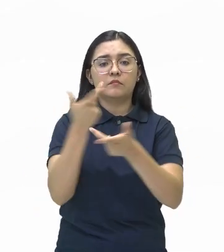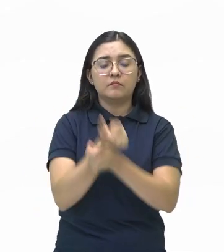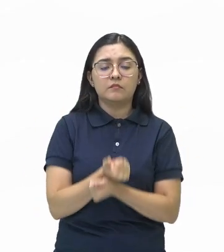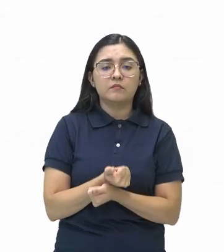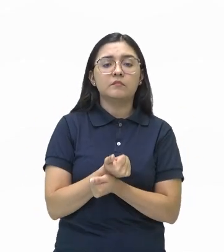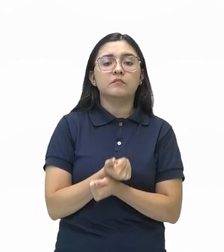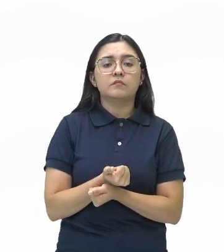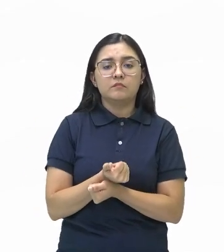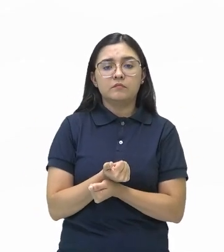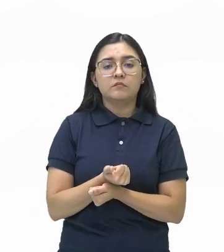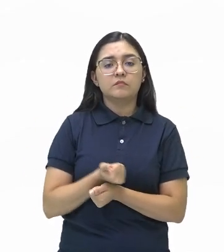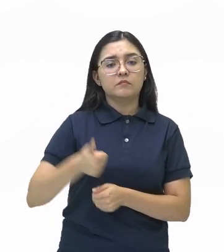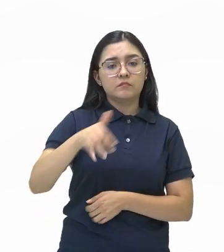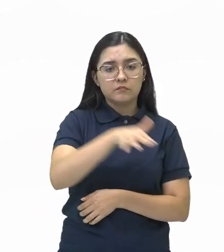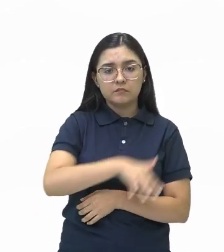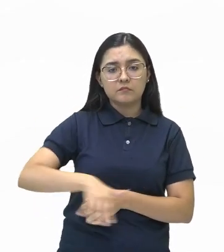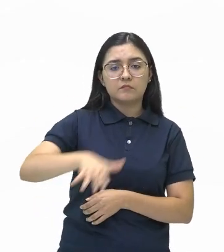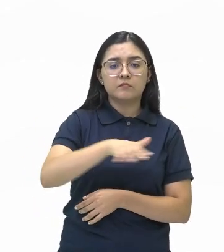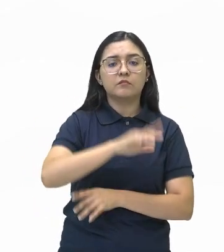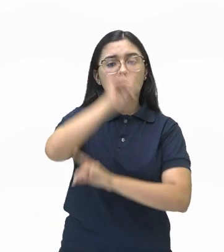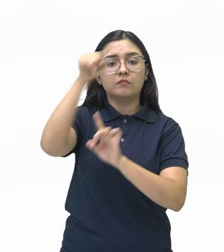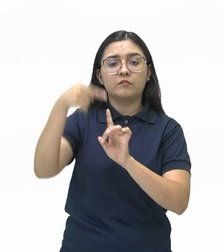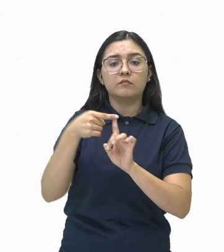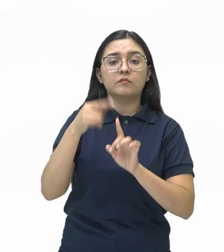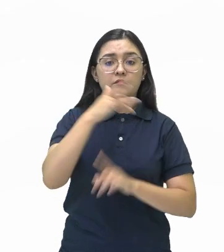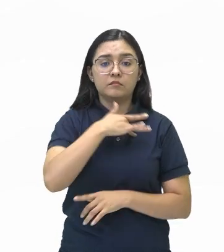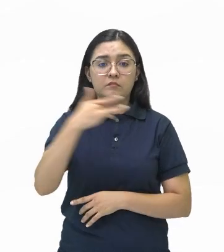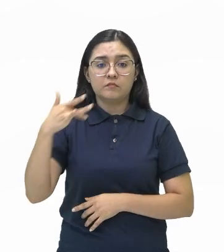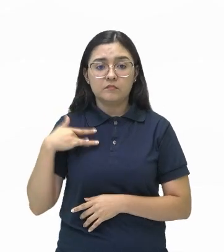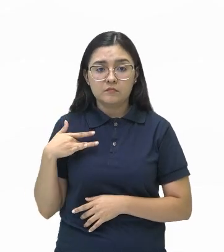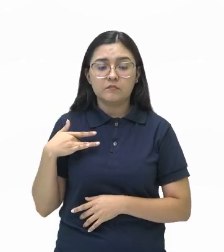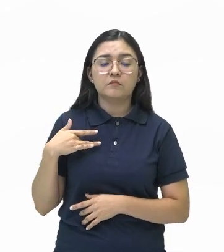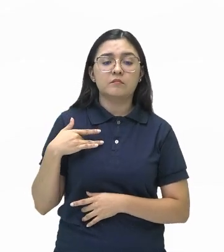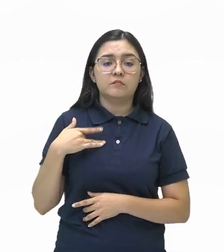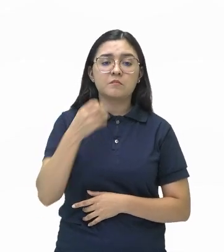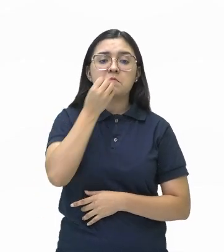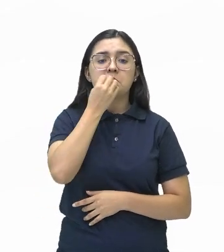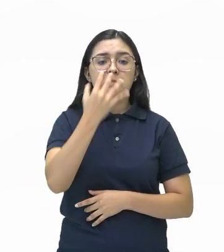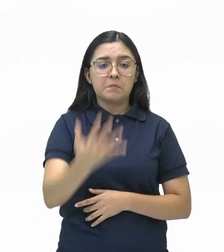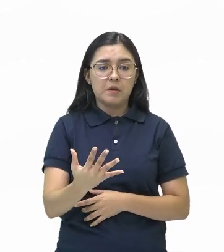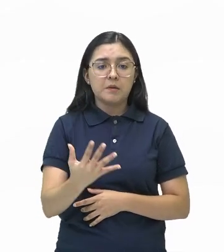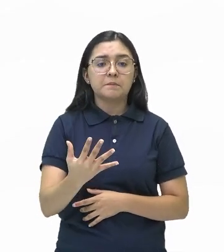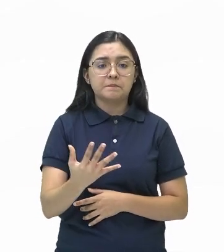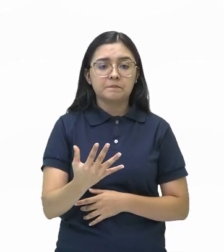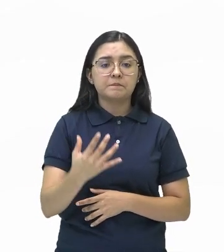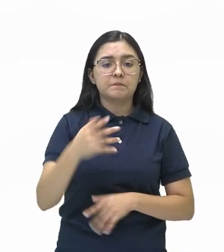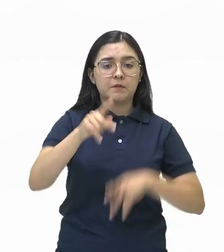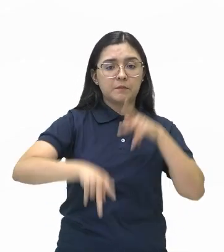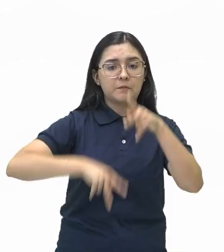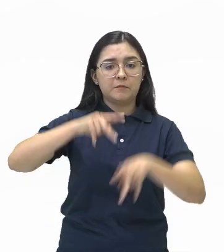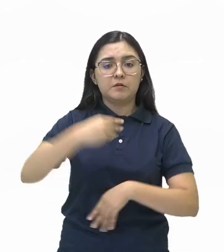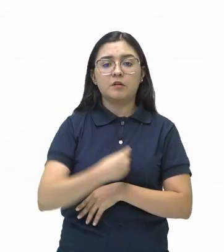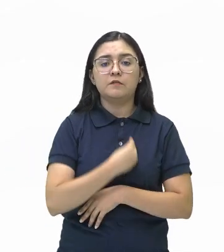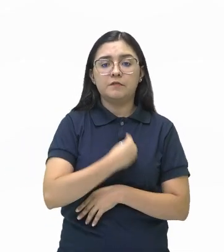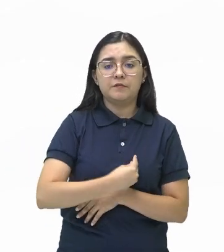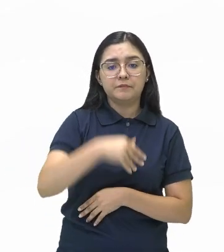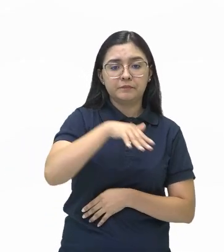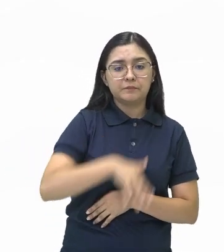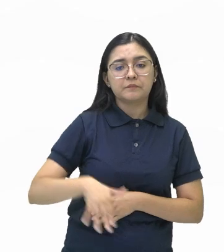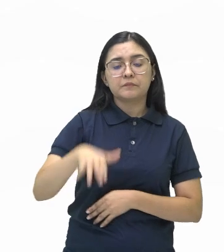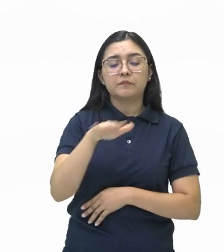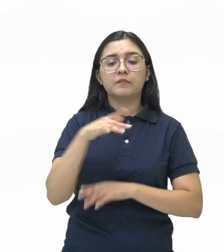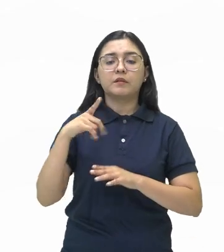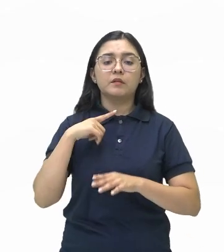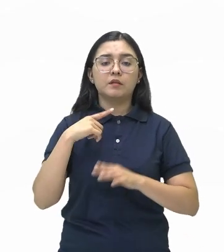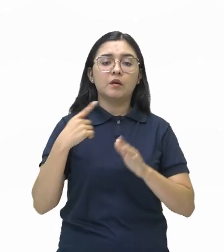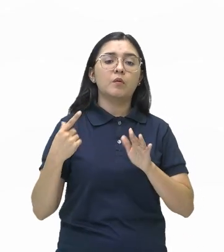do meio ambiente, visando o quê? A saúde e ao bem-estar da população. Ou seja, a ideia